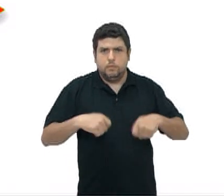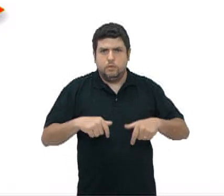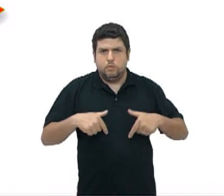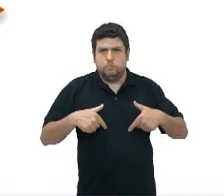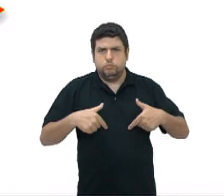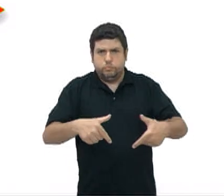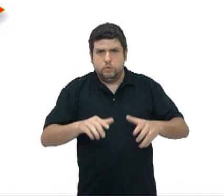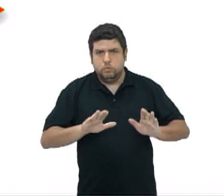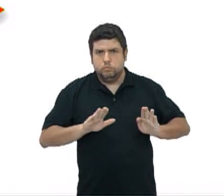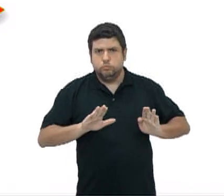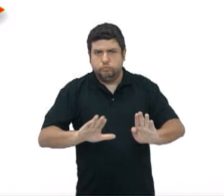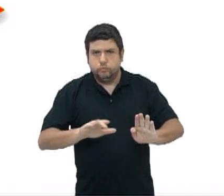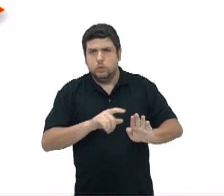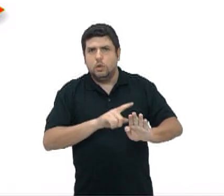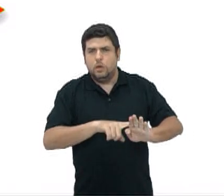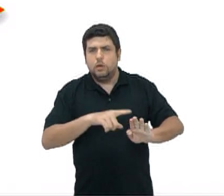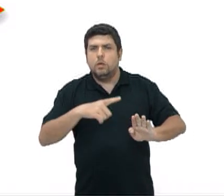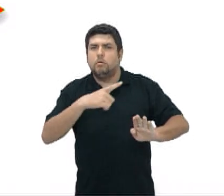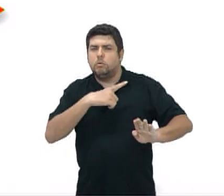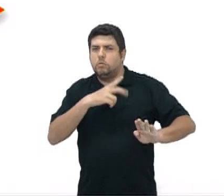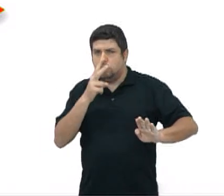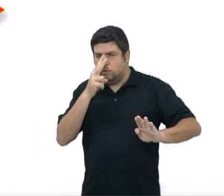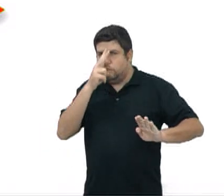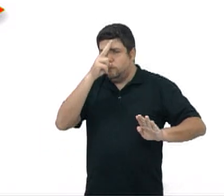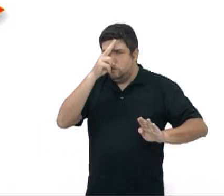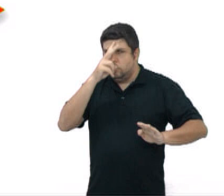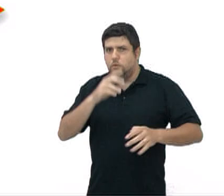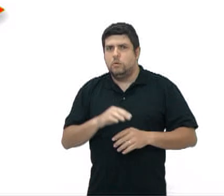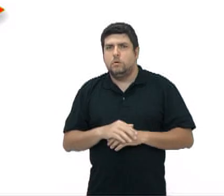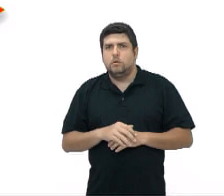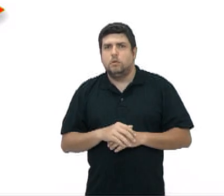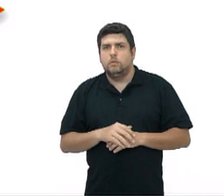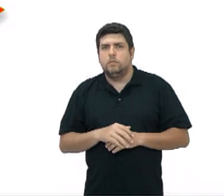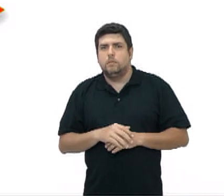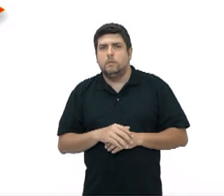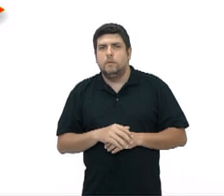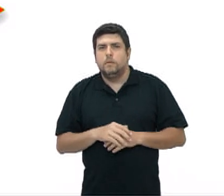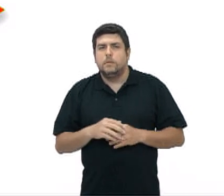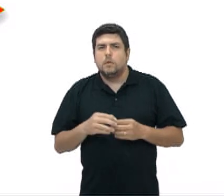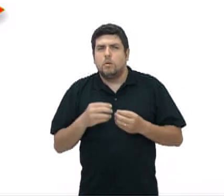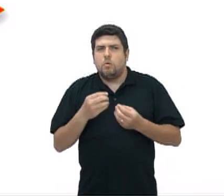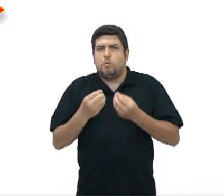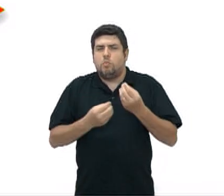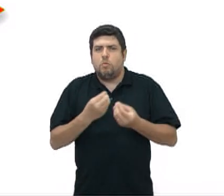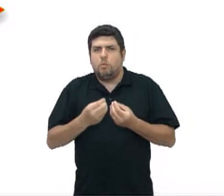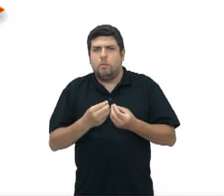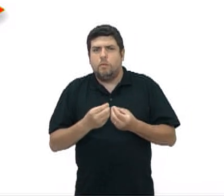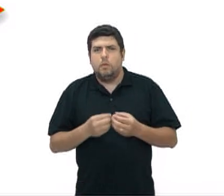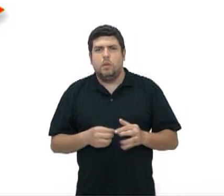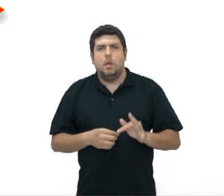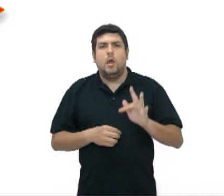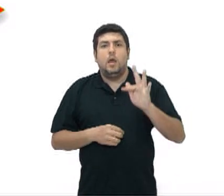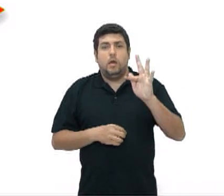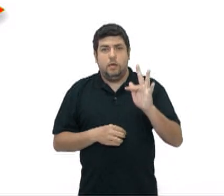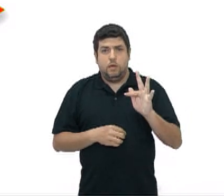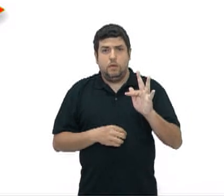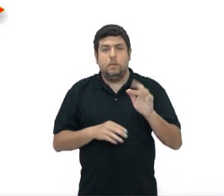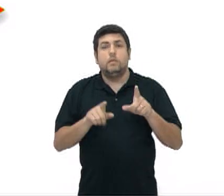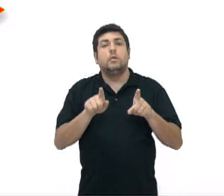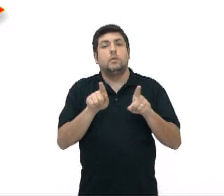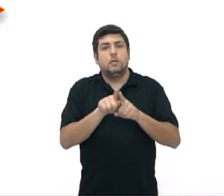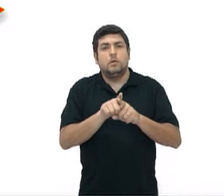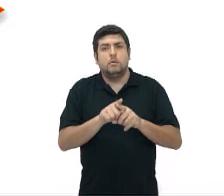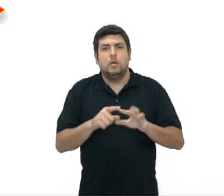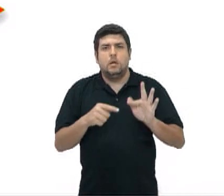uma força. Veja que nesse caso aqui, o impulso ele é um vetor, porque a força também é um vetor. Assim,